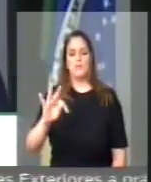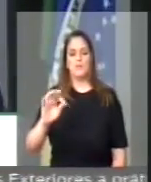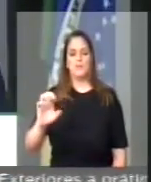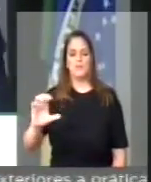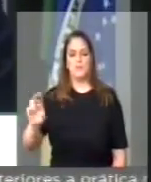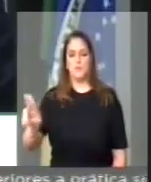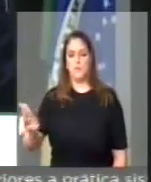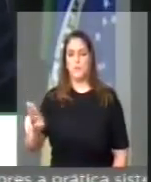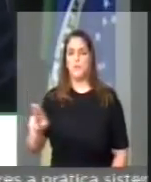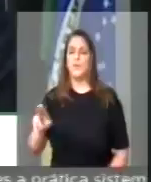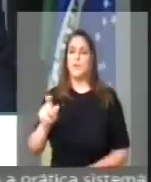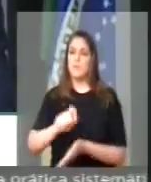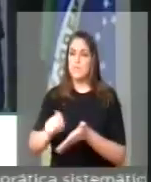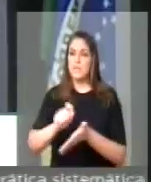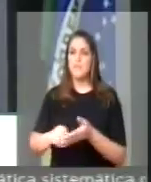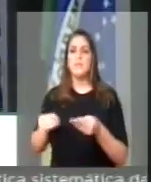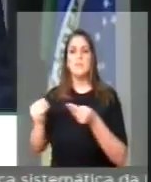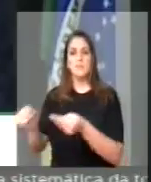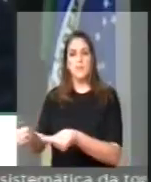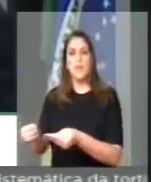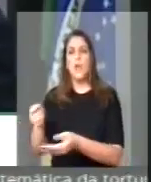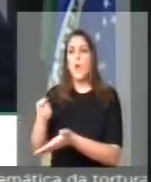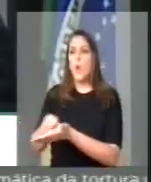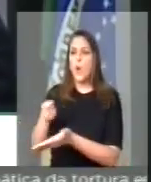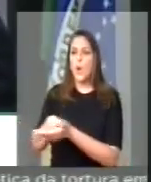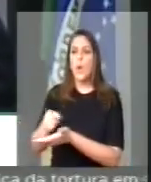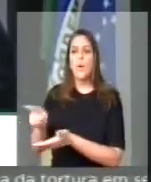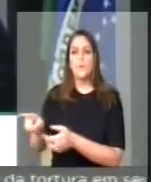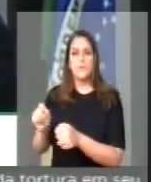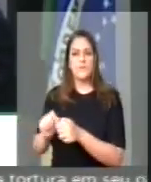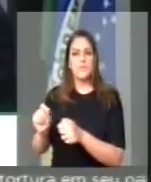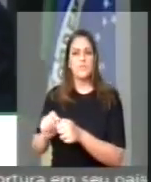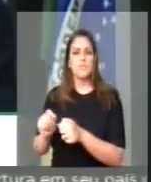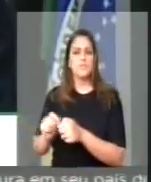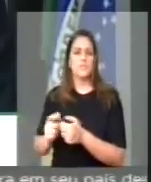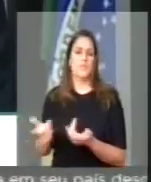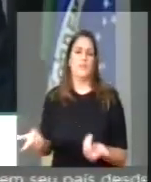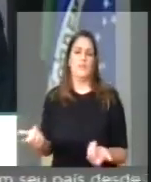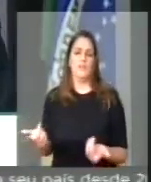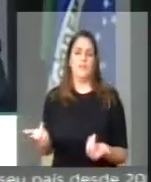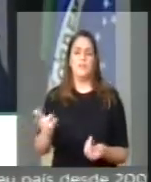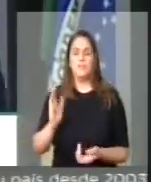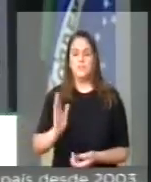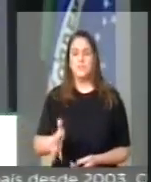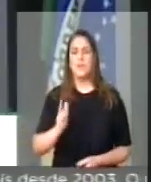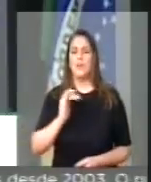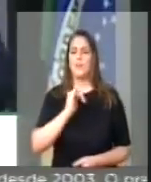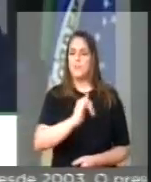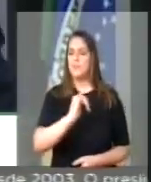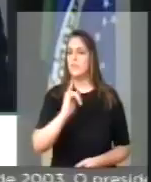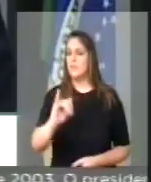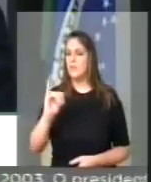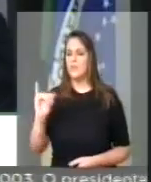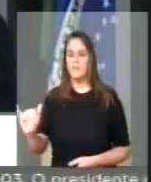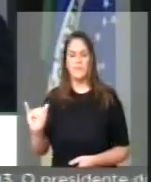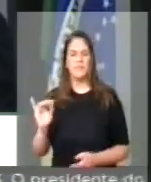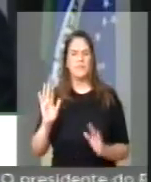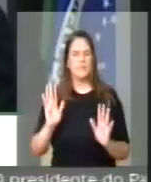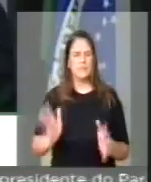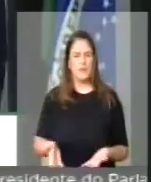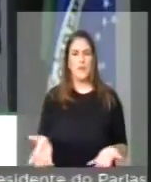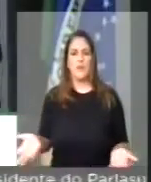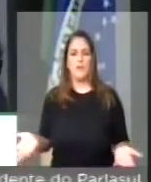tenho cobrado do Tribunal de Contas, tenho cobrado inclusive das autoridades do Executivo, manifestei ao presidente dessa casa, ao relator da reforma da